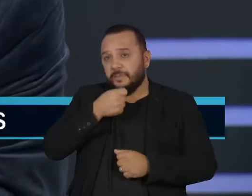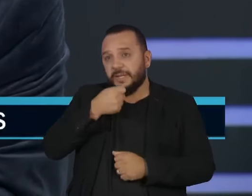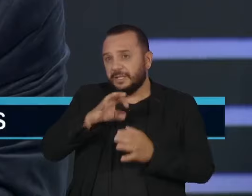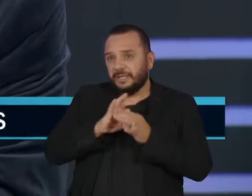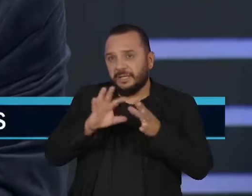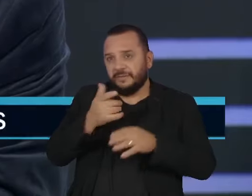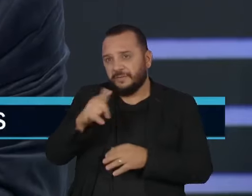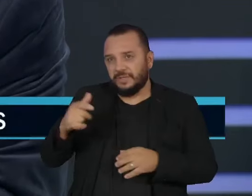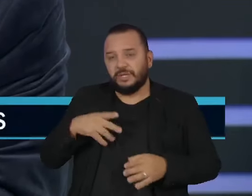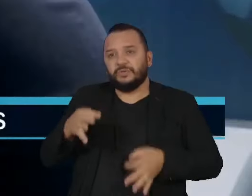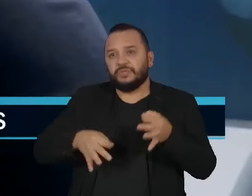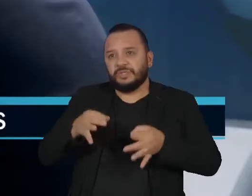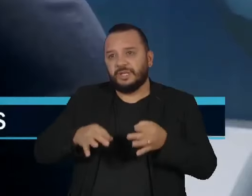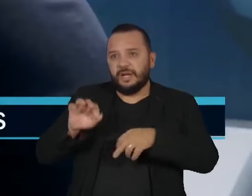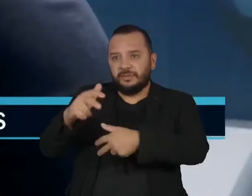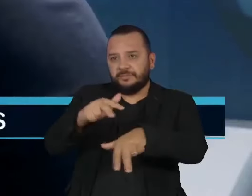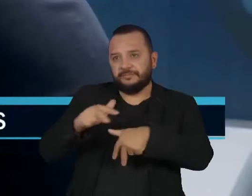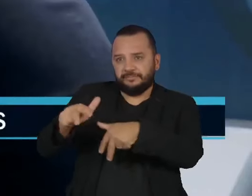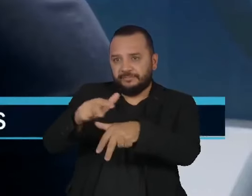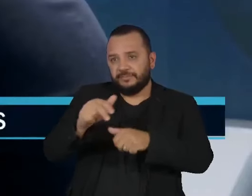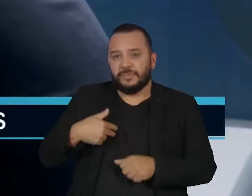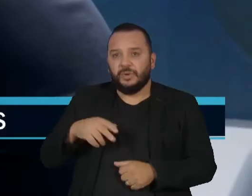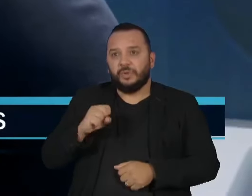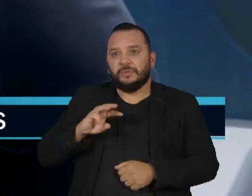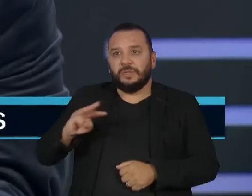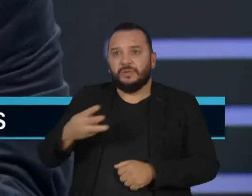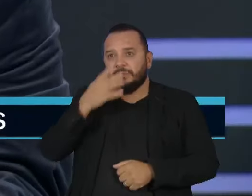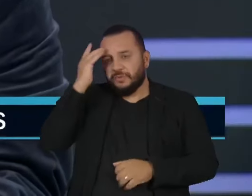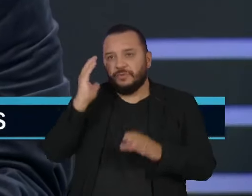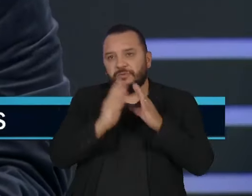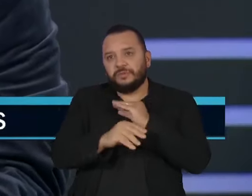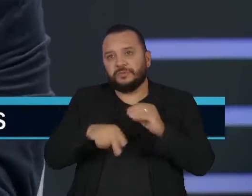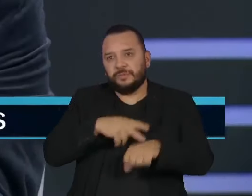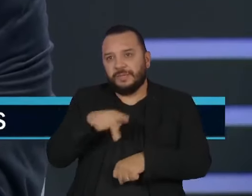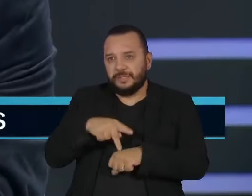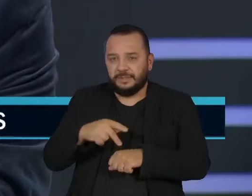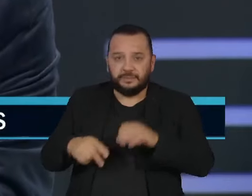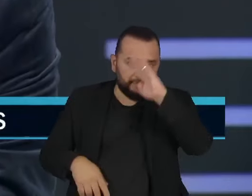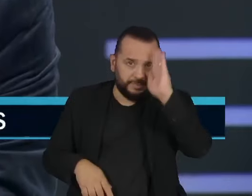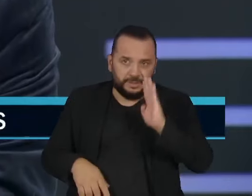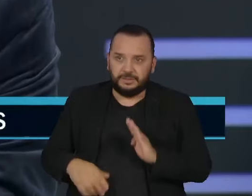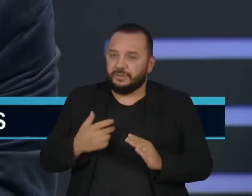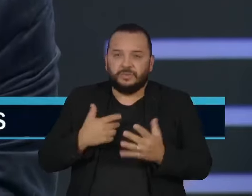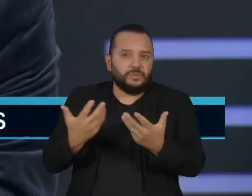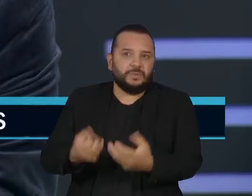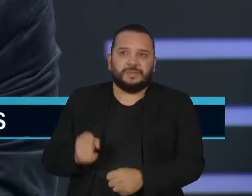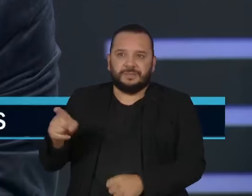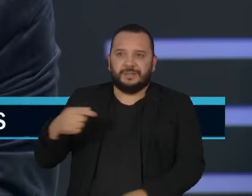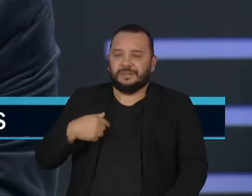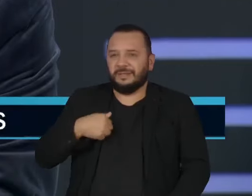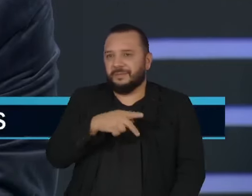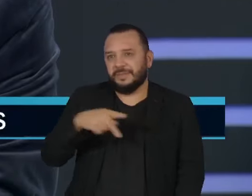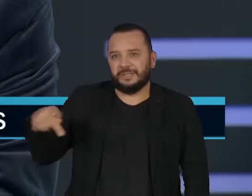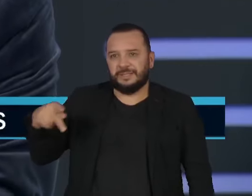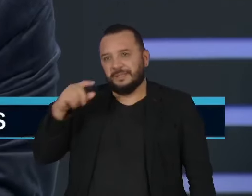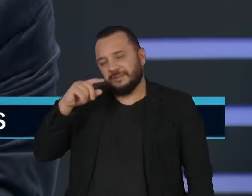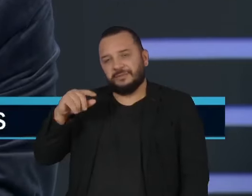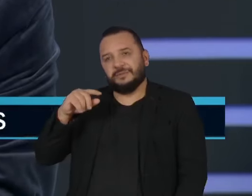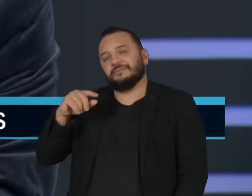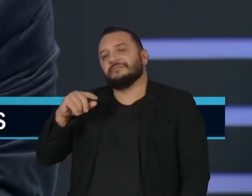milhões de venezuelanos saíram do país. O Brasil não reconhece ainda as eleições, que é